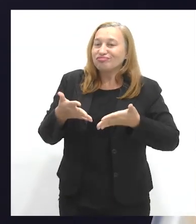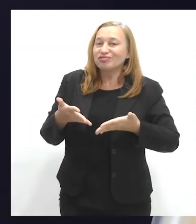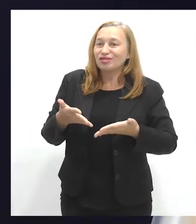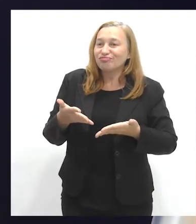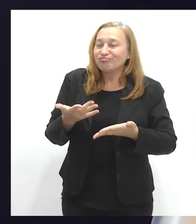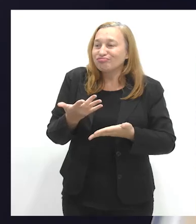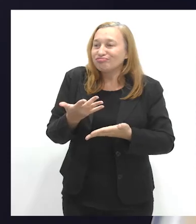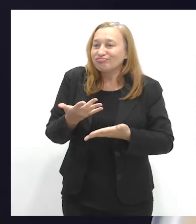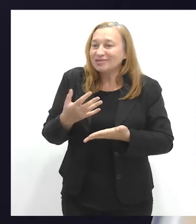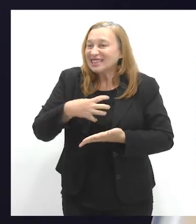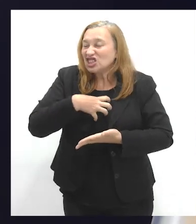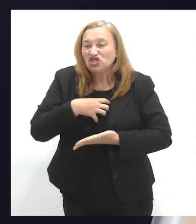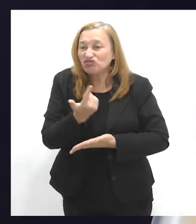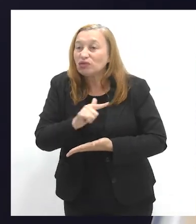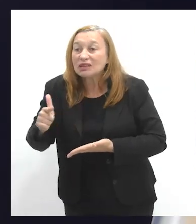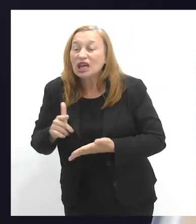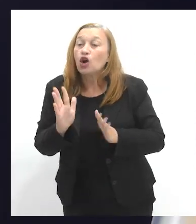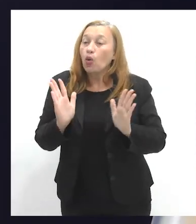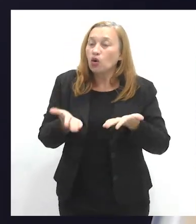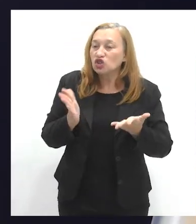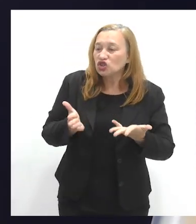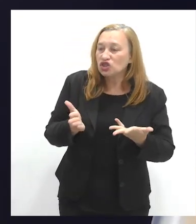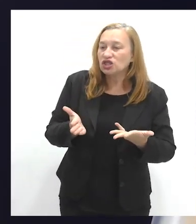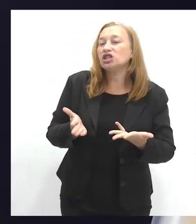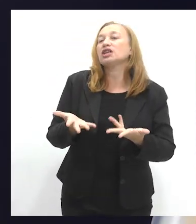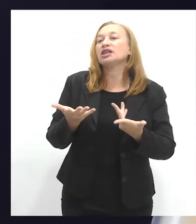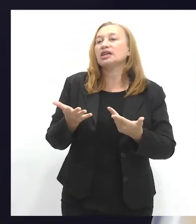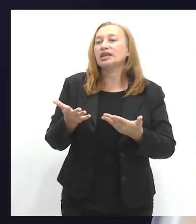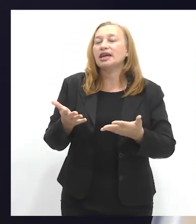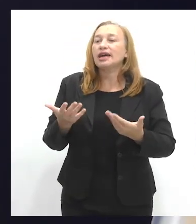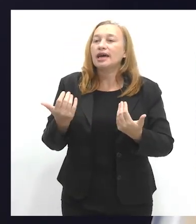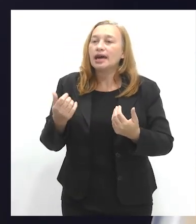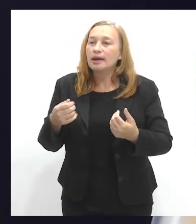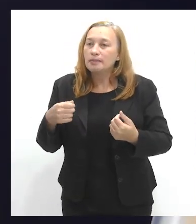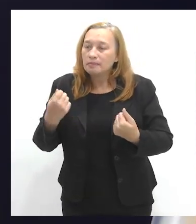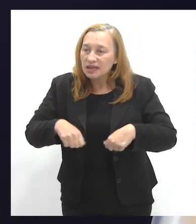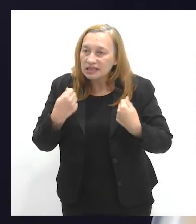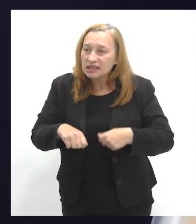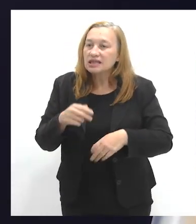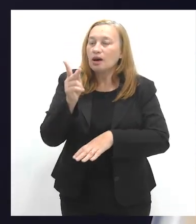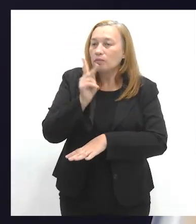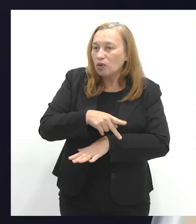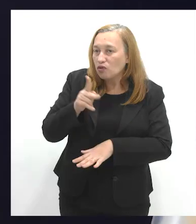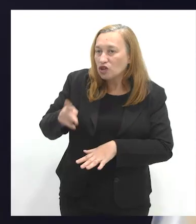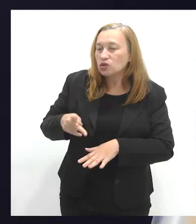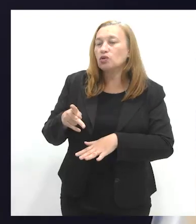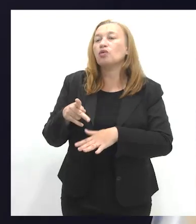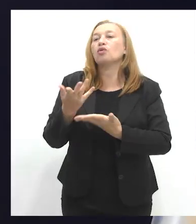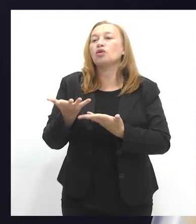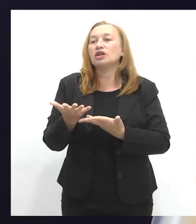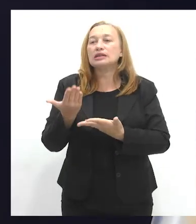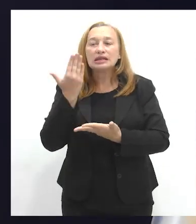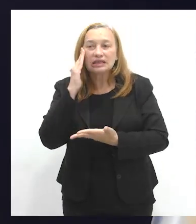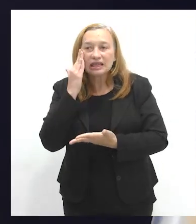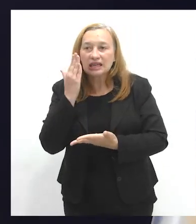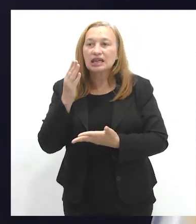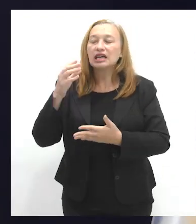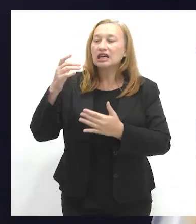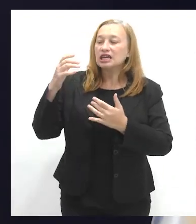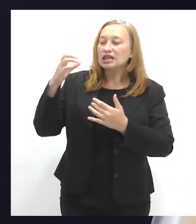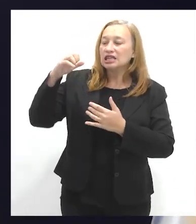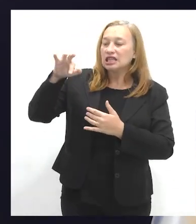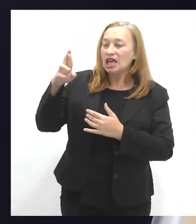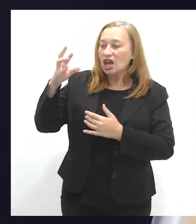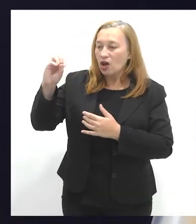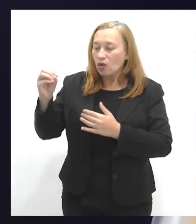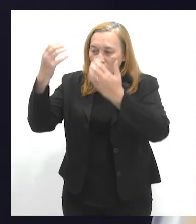rasa, né? Hoje em dia é necessário que as professoras, que o profissional que trabalha com criança entenda de neurociência, entenda